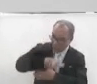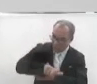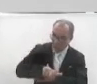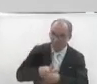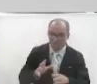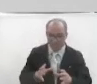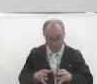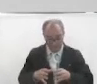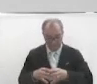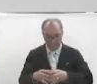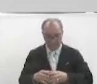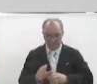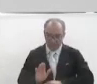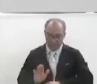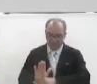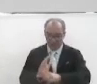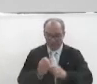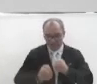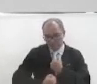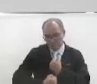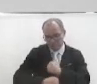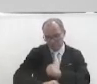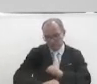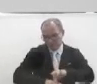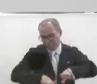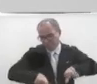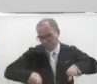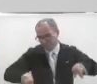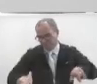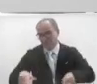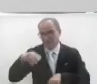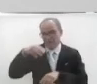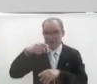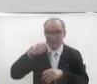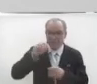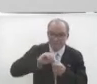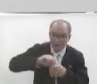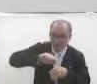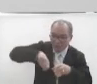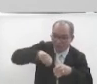contemplação auxiliar de serviços diversos e merendeira